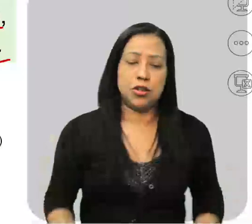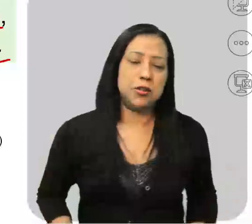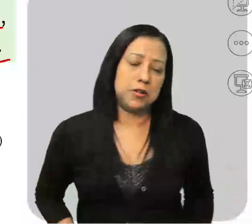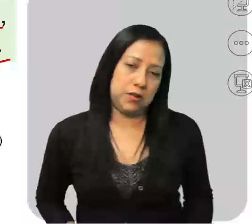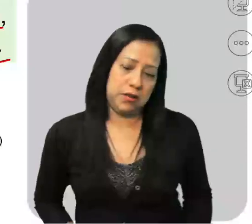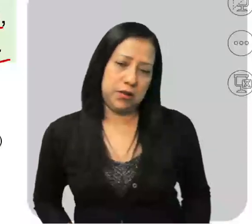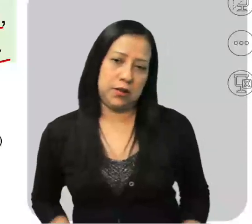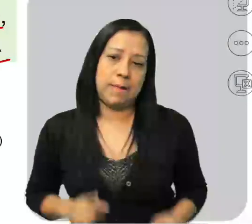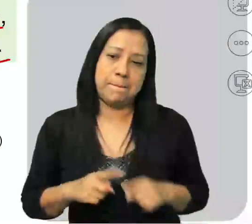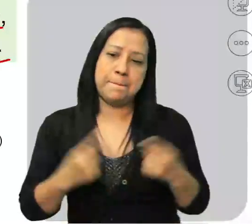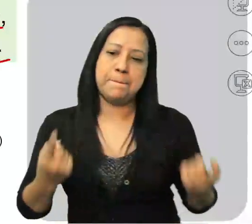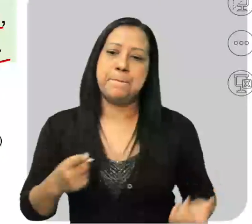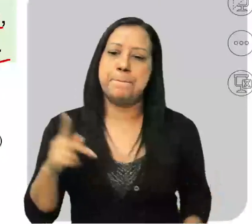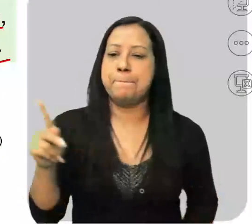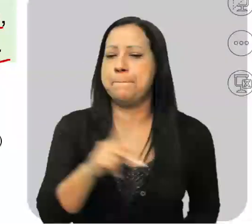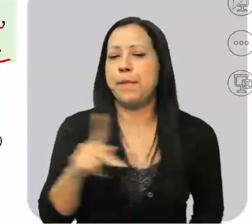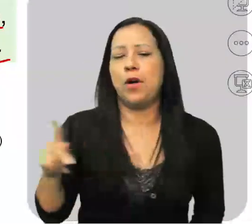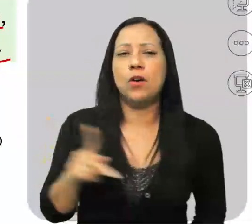Vamos lá no quadro.